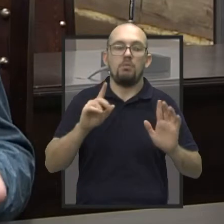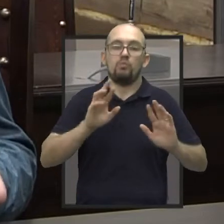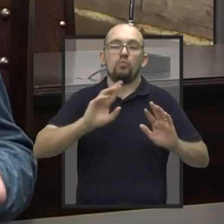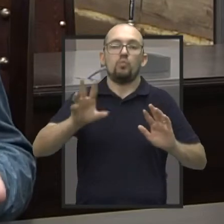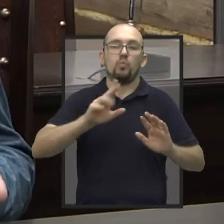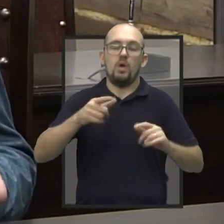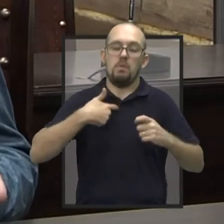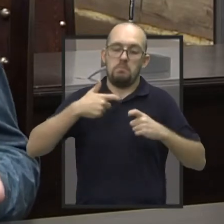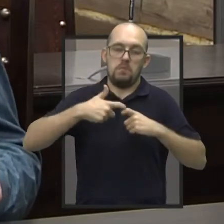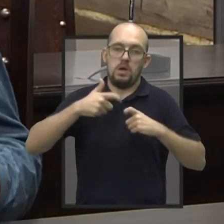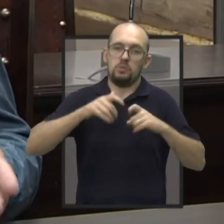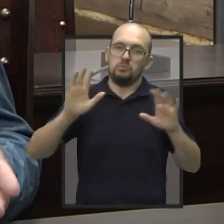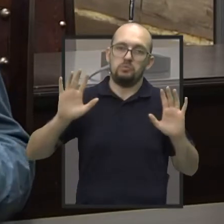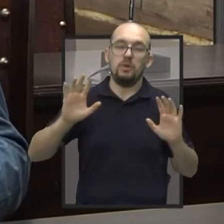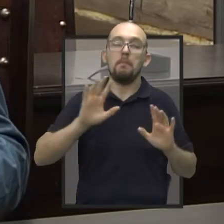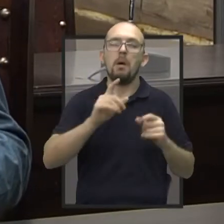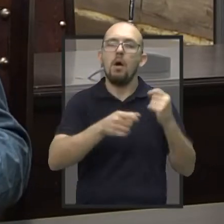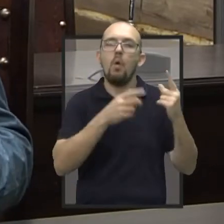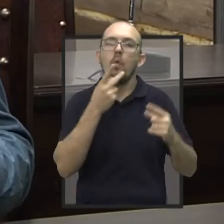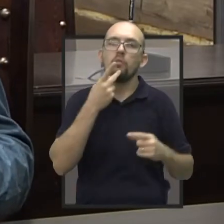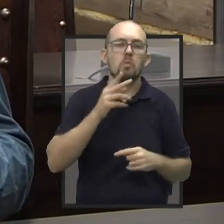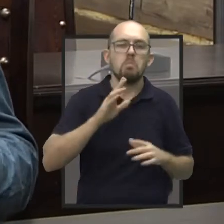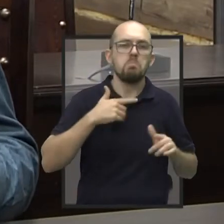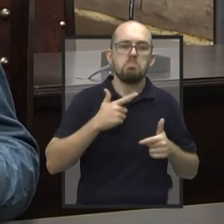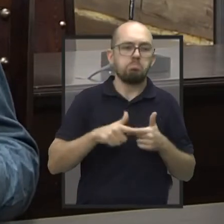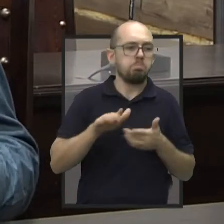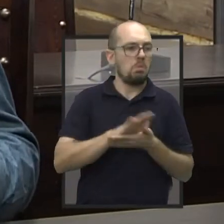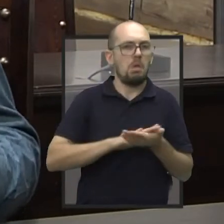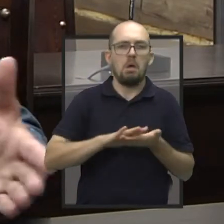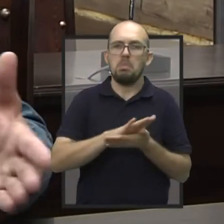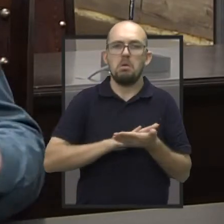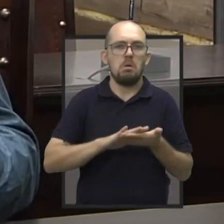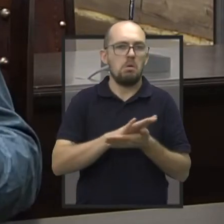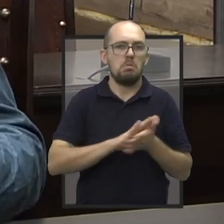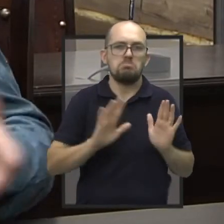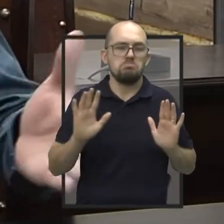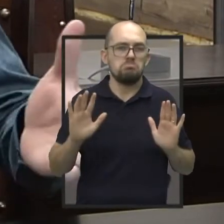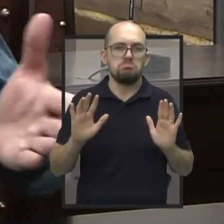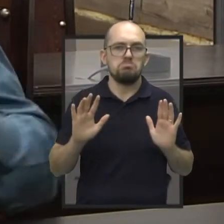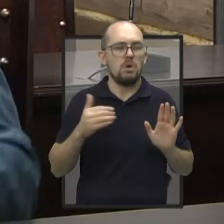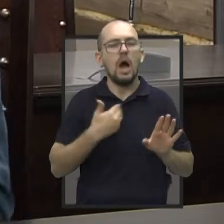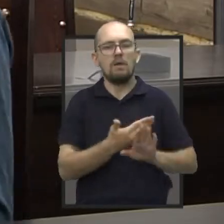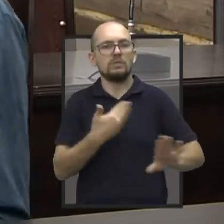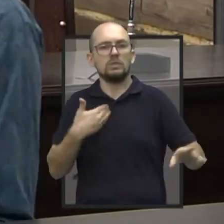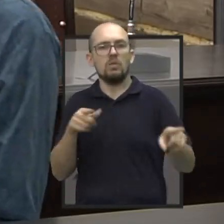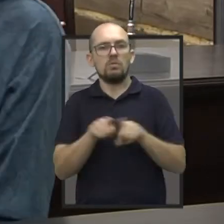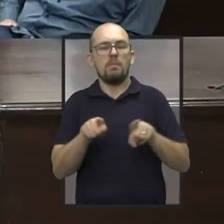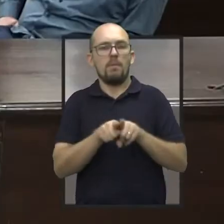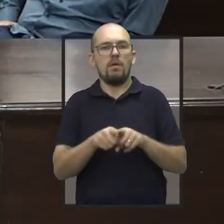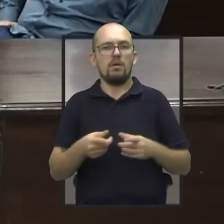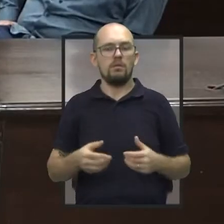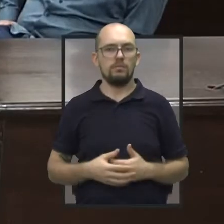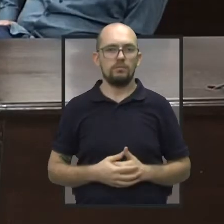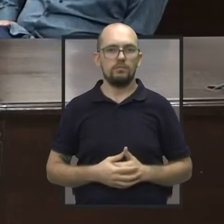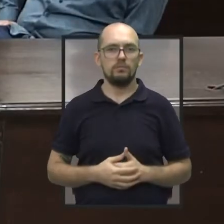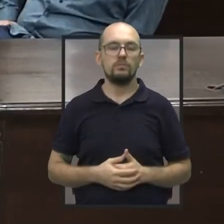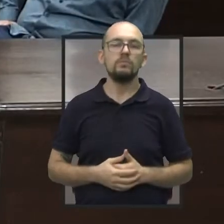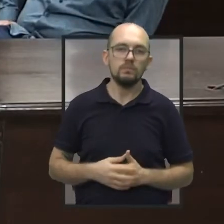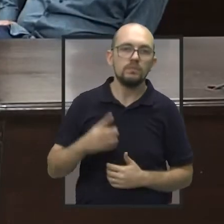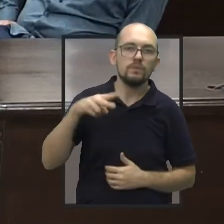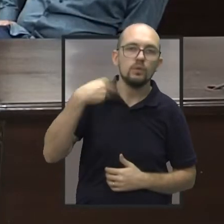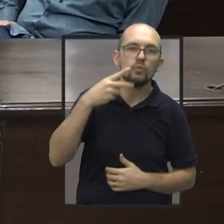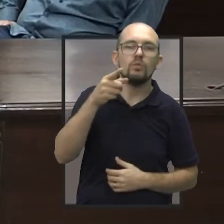isso que eu quero averiguar, que diz que não tem problema de saúde nenhum para ser de grupo de risco e que está afastado também. Vereador, o senhor fez